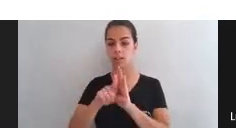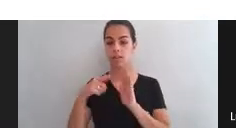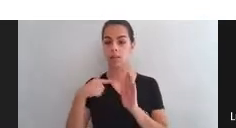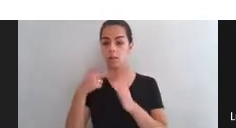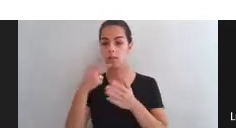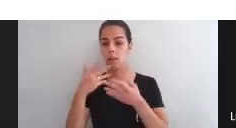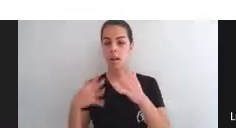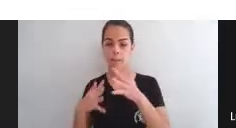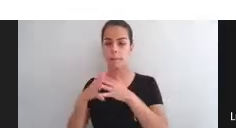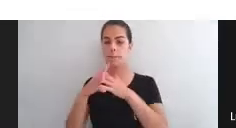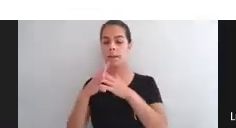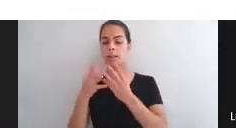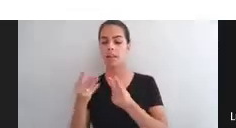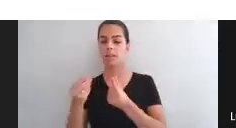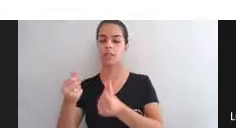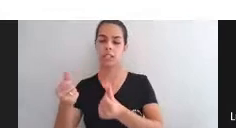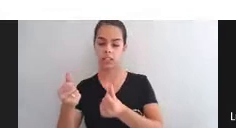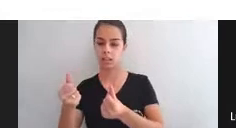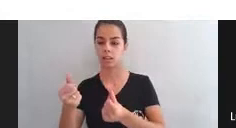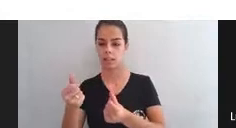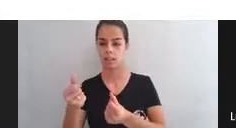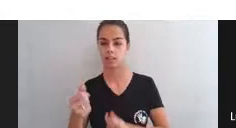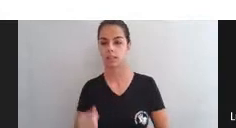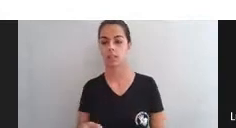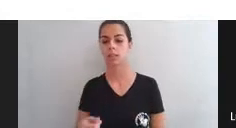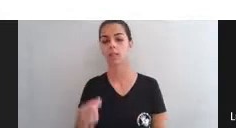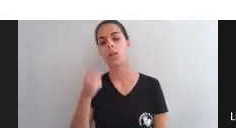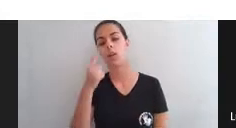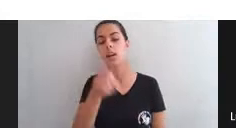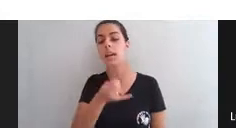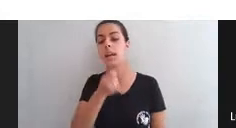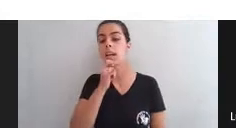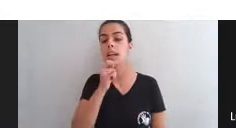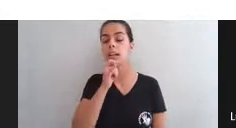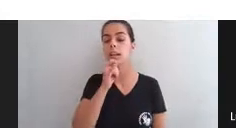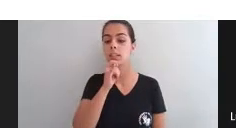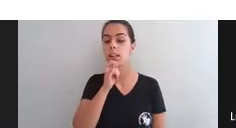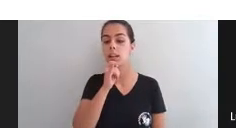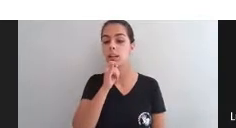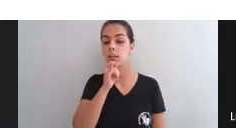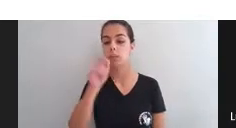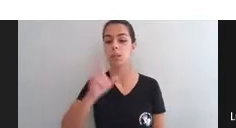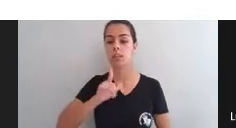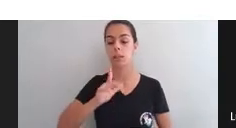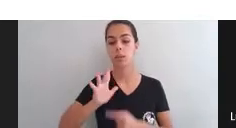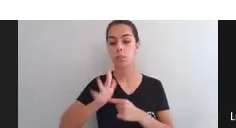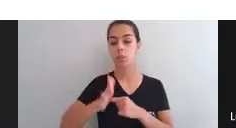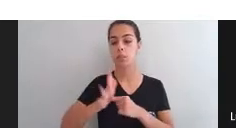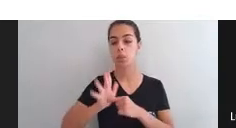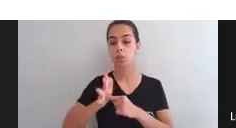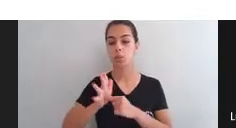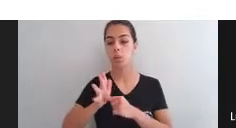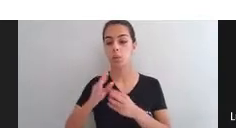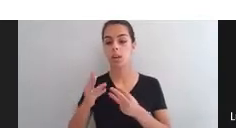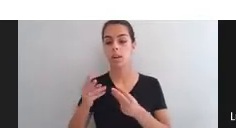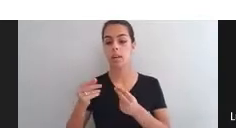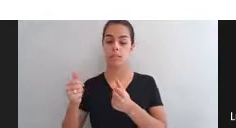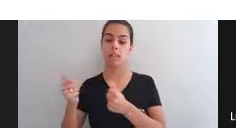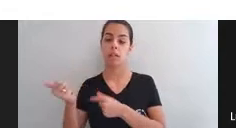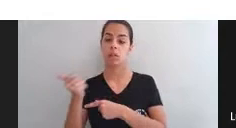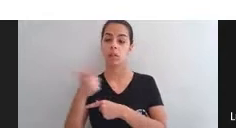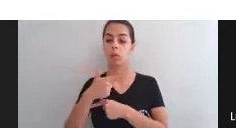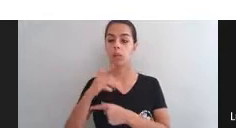máxima eficiência que a gente pode ter, vamos supor que há um motor mais eficiente que o motor